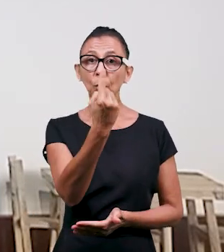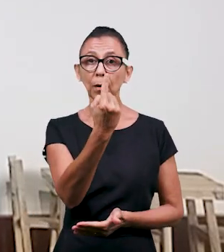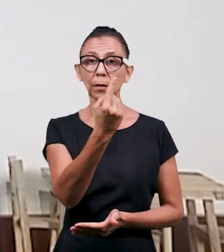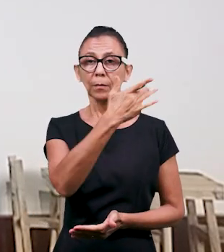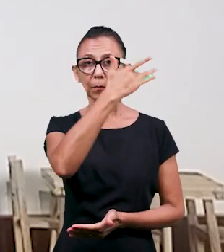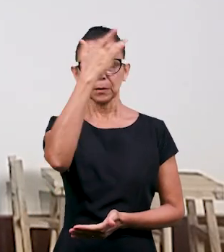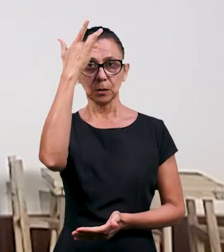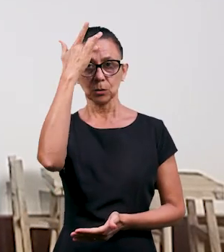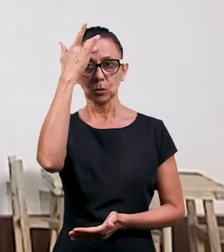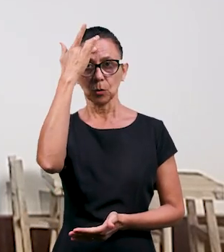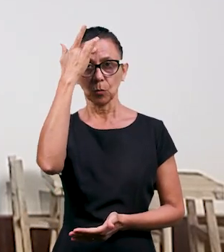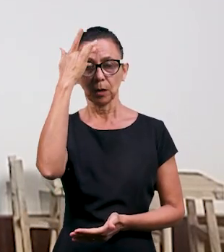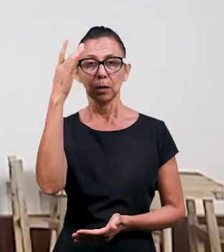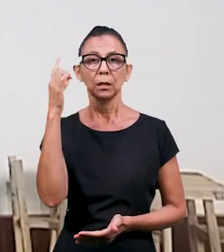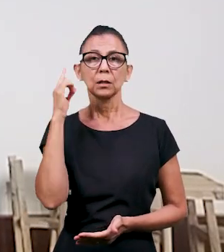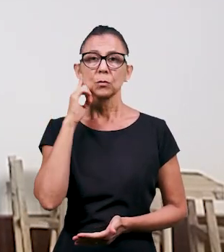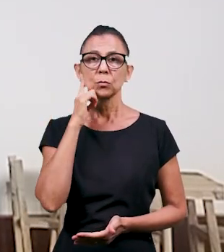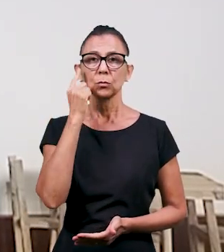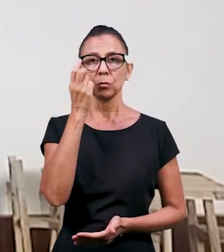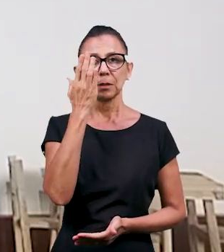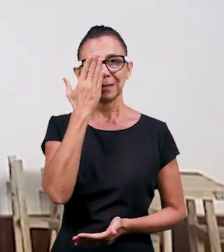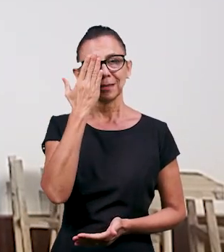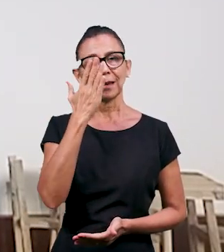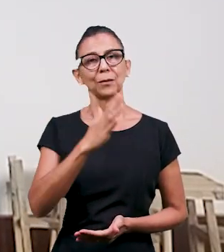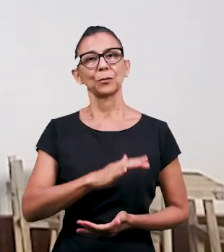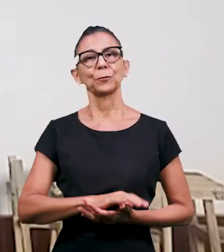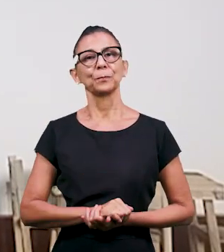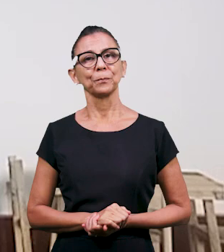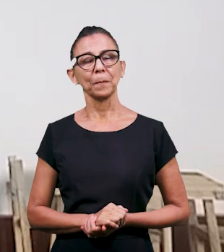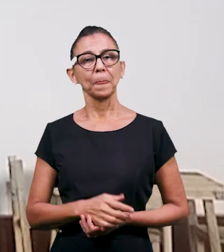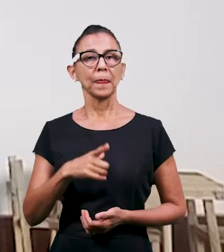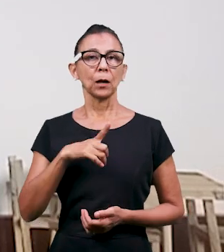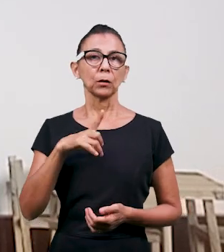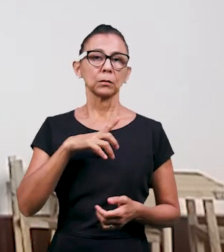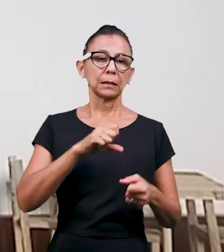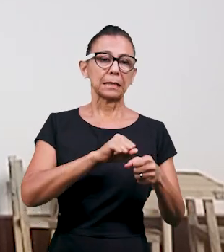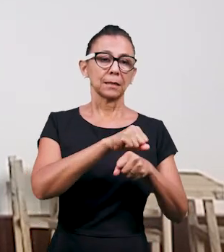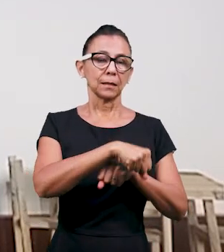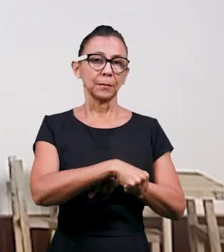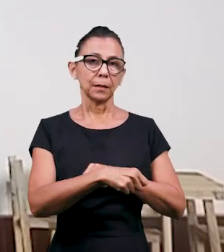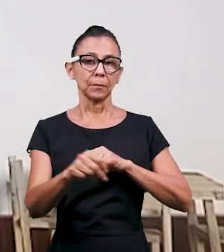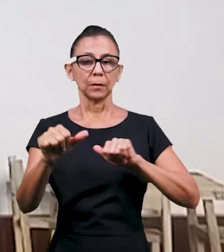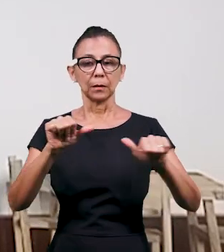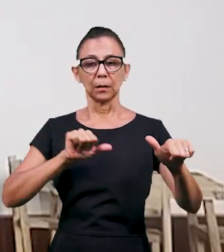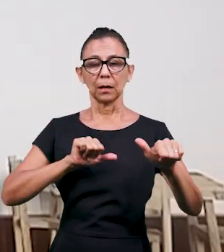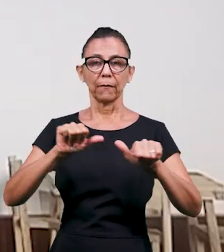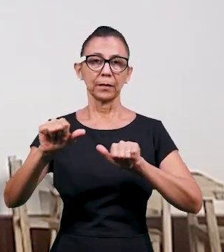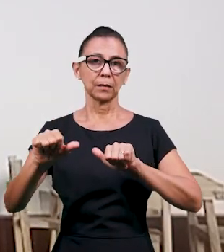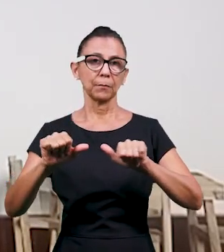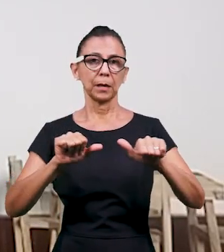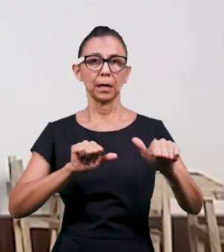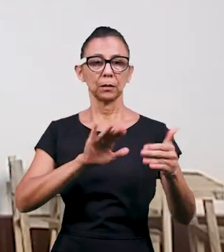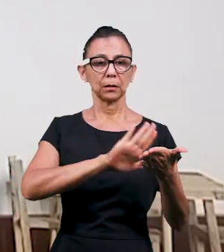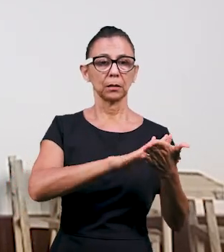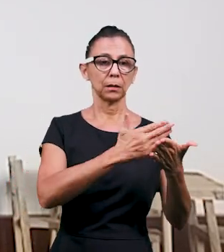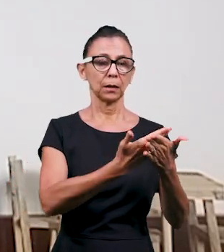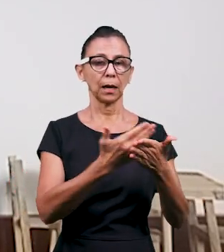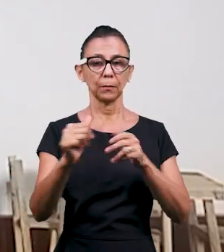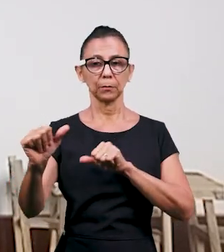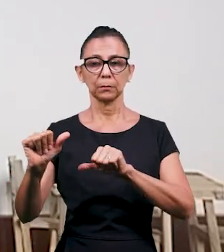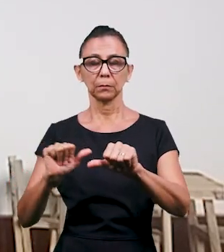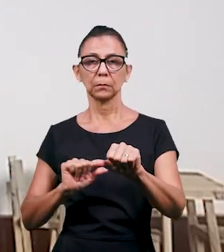temos ou seminário ou cultos nas igrejas, nós precisamos de fazer esse trabalho de revezamento de intérpretes, né, para que eles possam